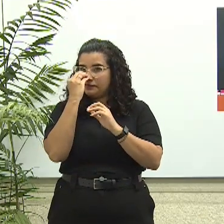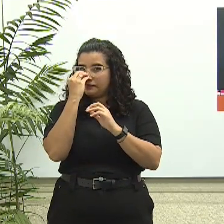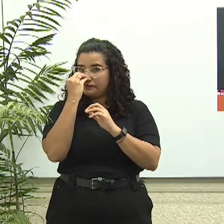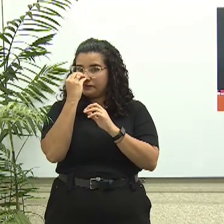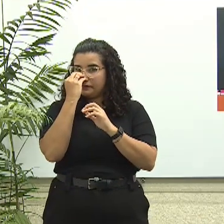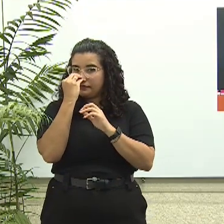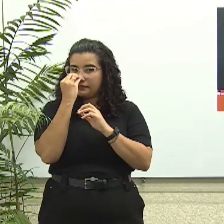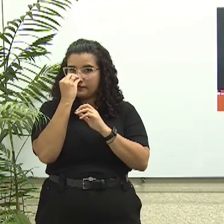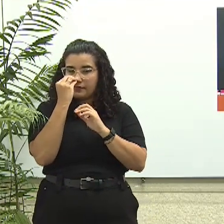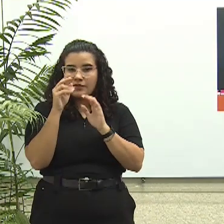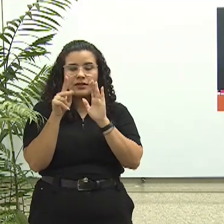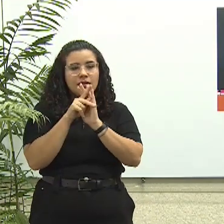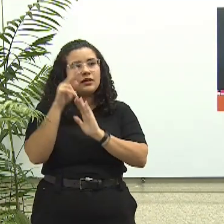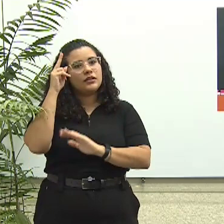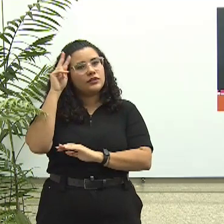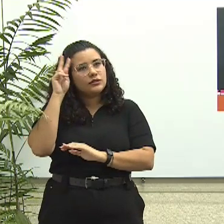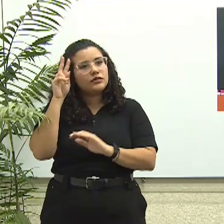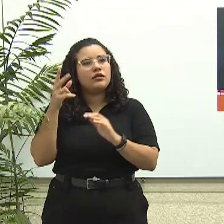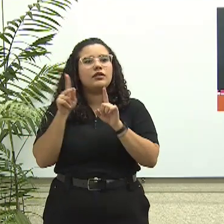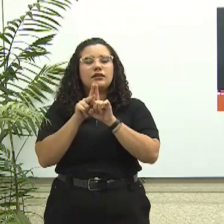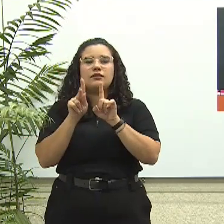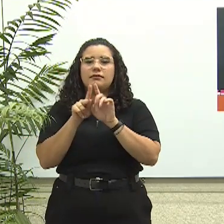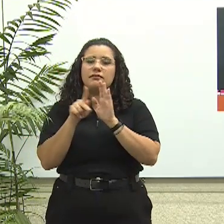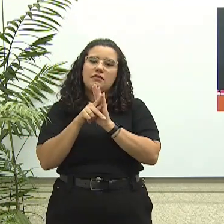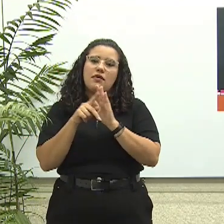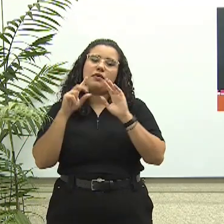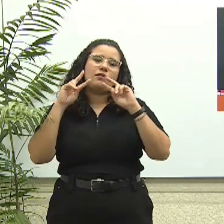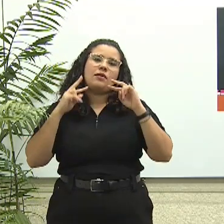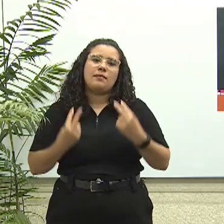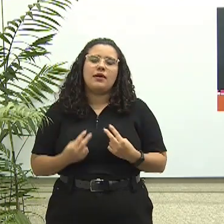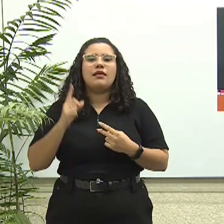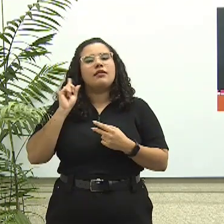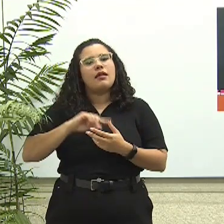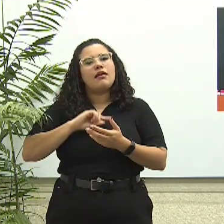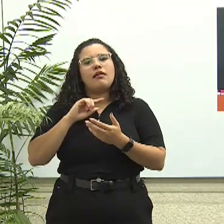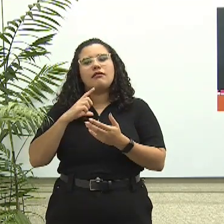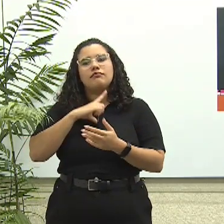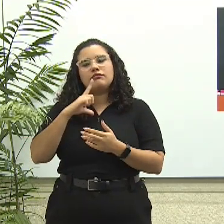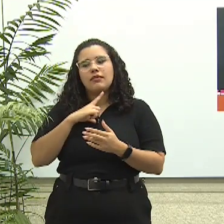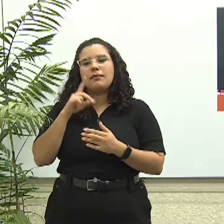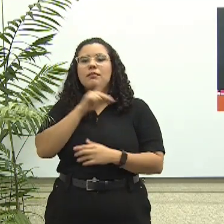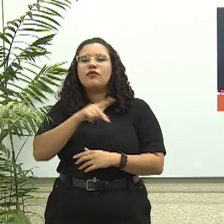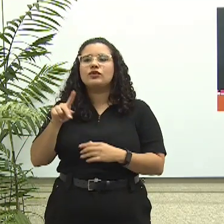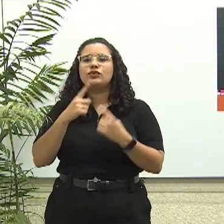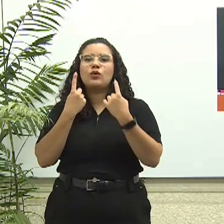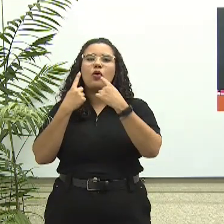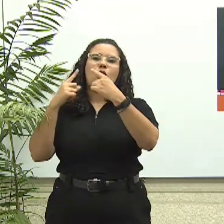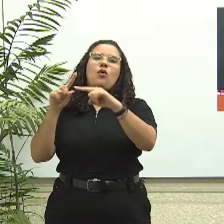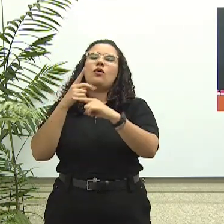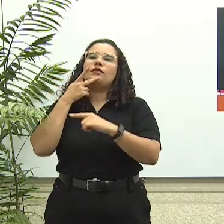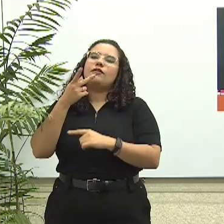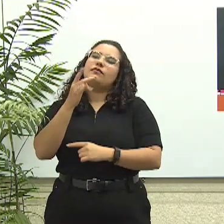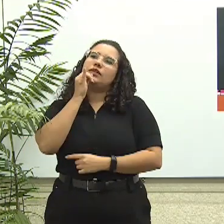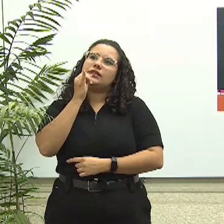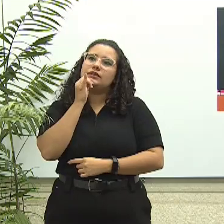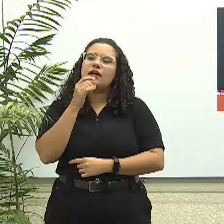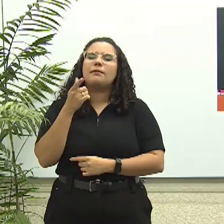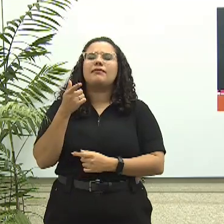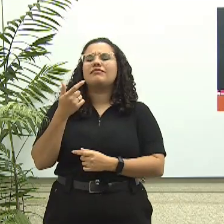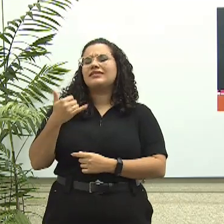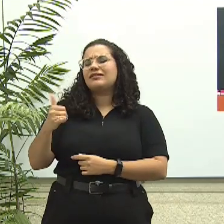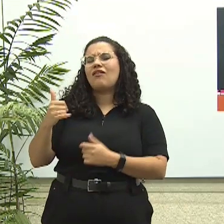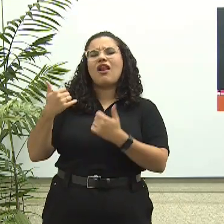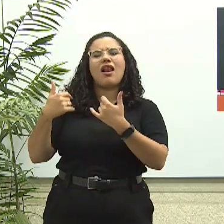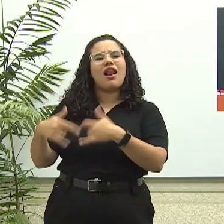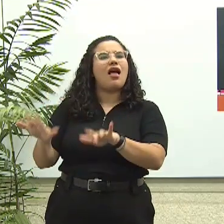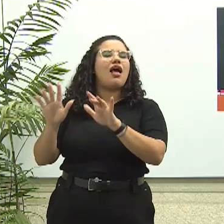história de da parte de humanas tende o professor a a ser contra né e dizer assim ai deixa o celular para